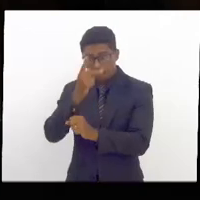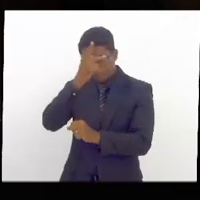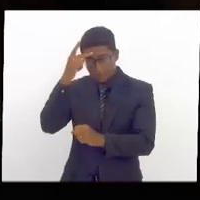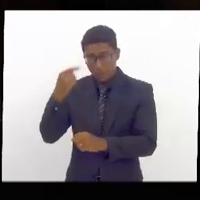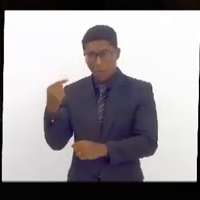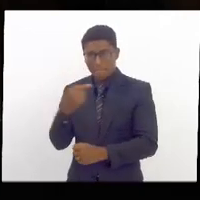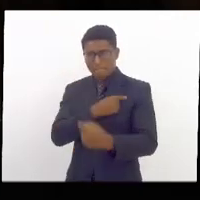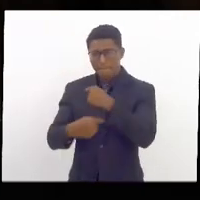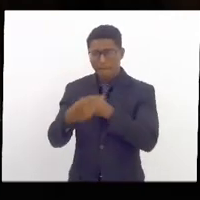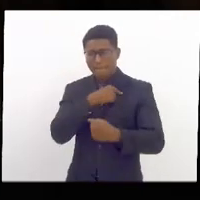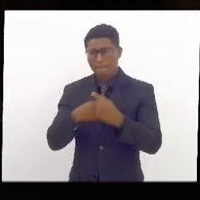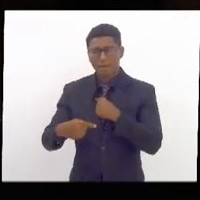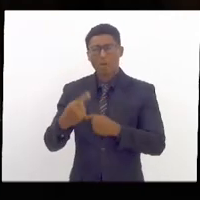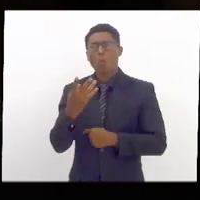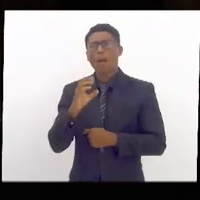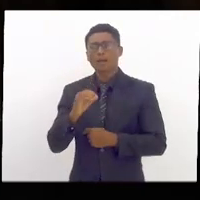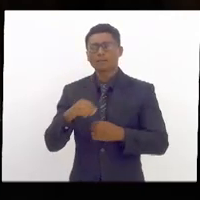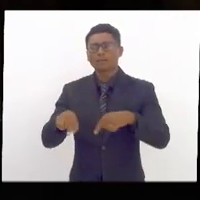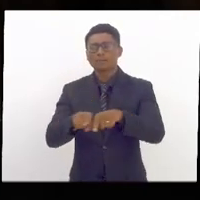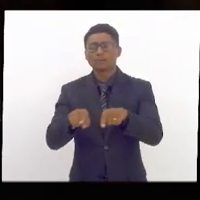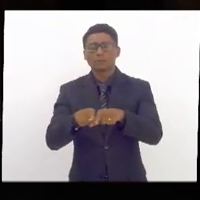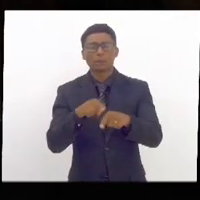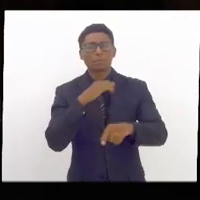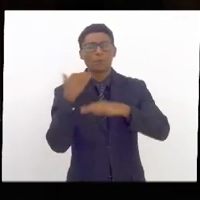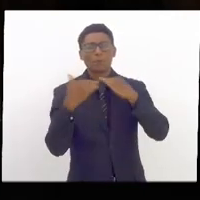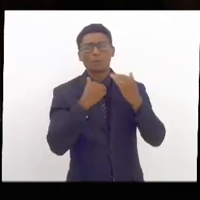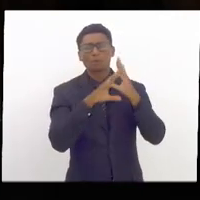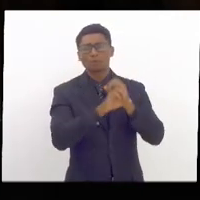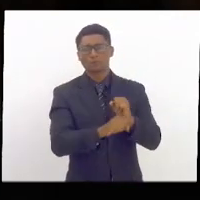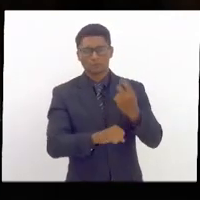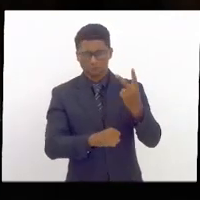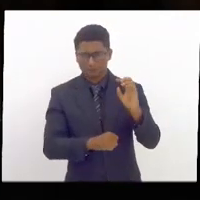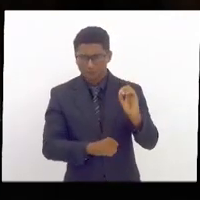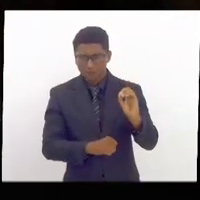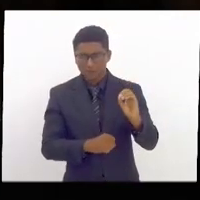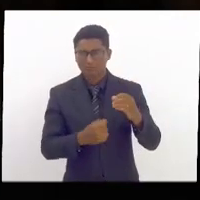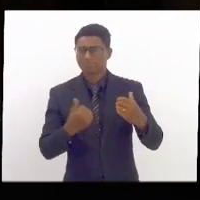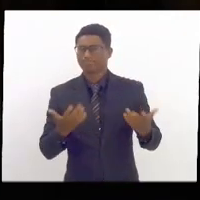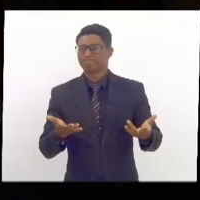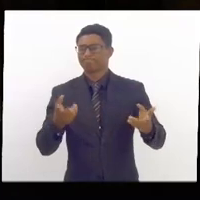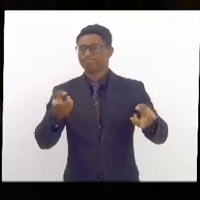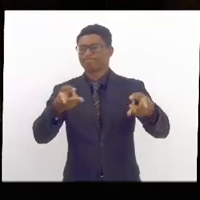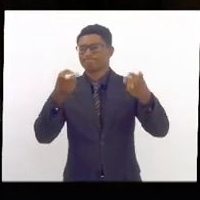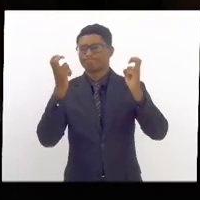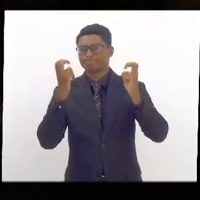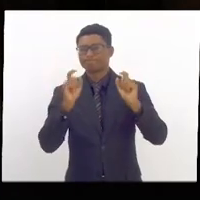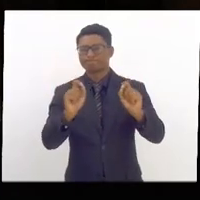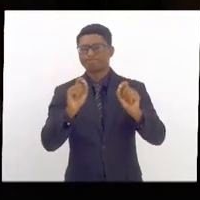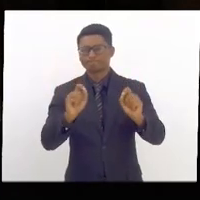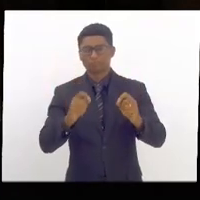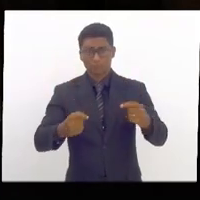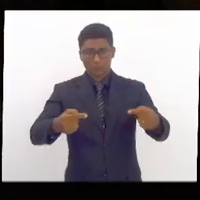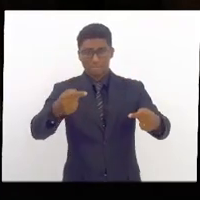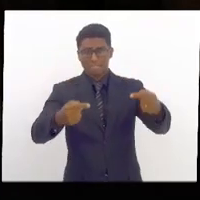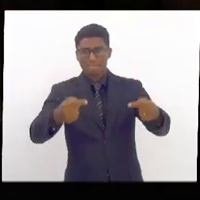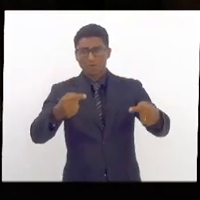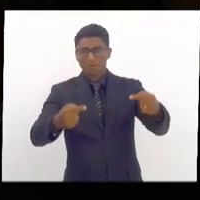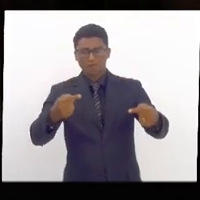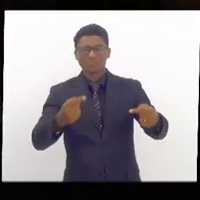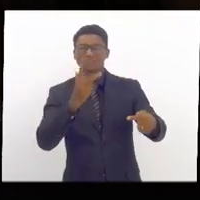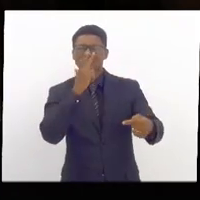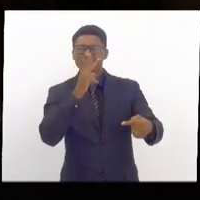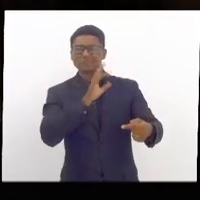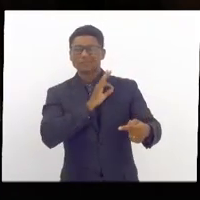20 mortos na região metropolitana do Estado do Rio de Janeiro, a gente percebe o quanto que a política do confronto, de